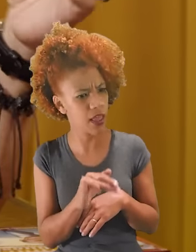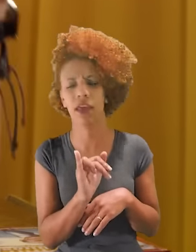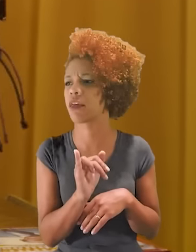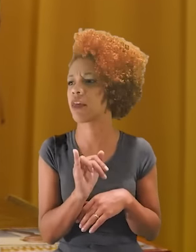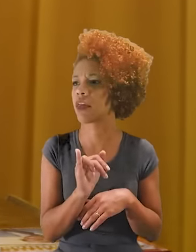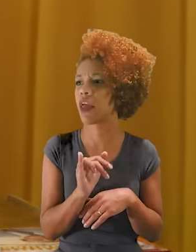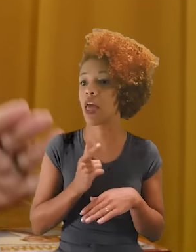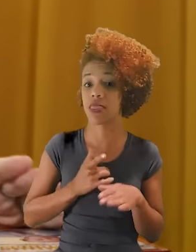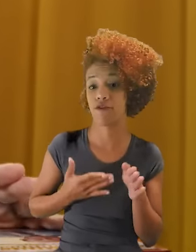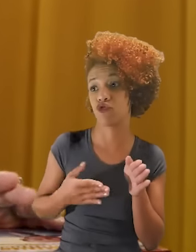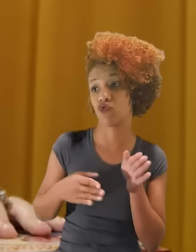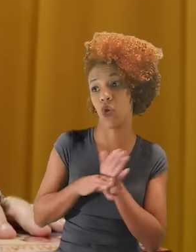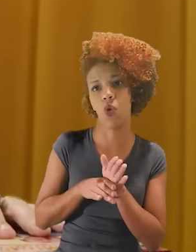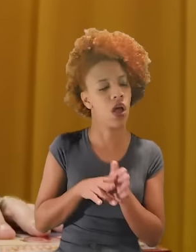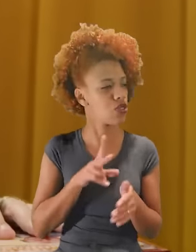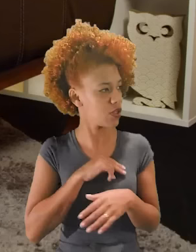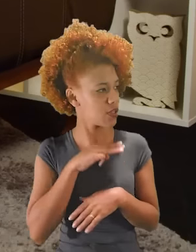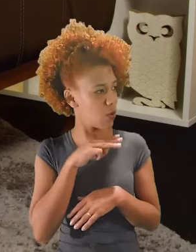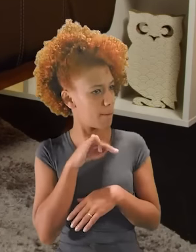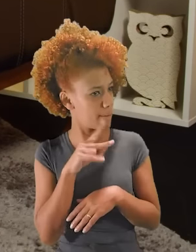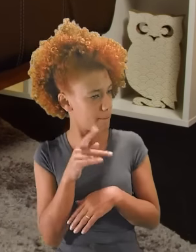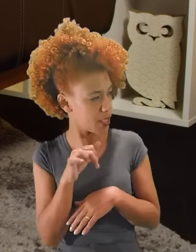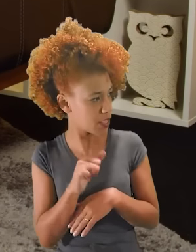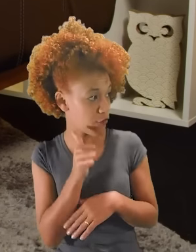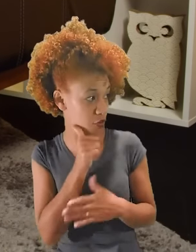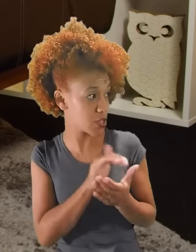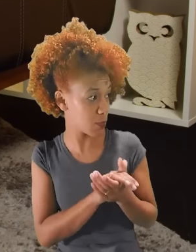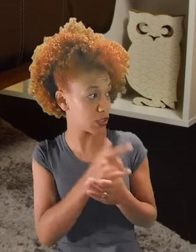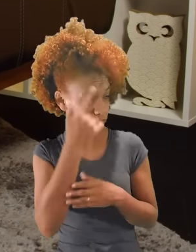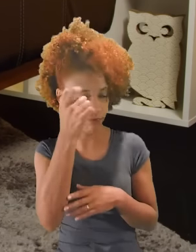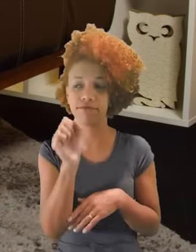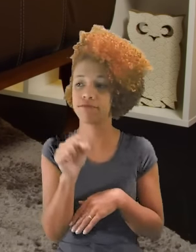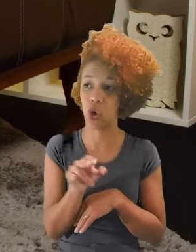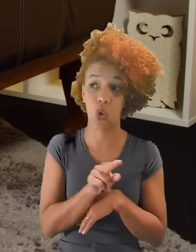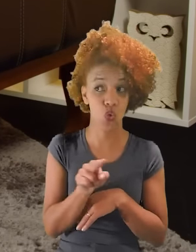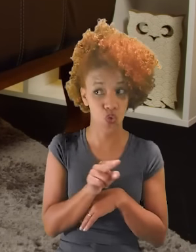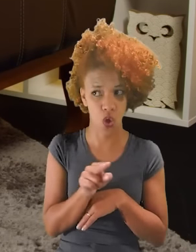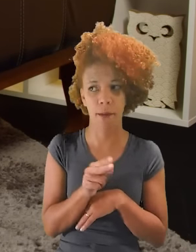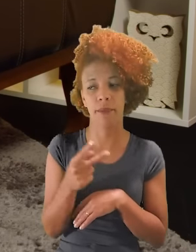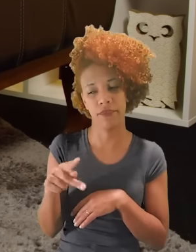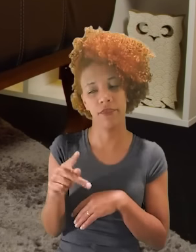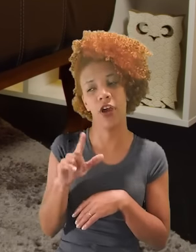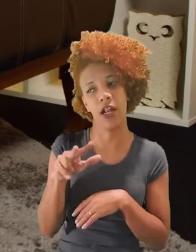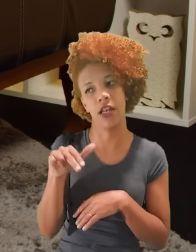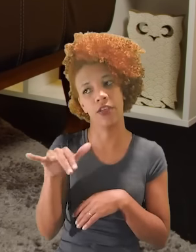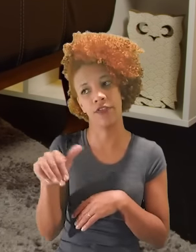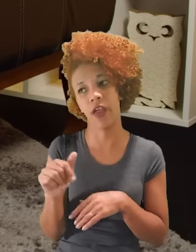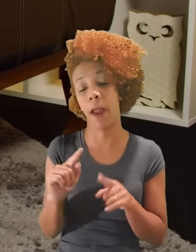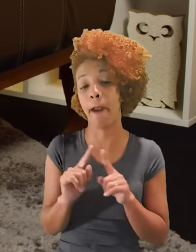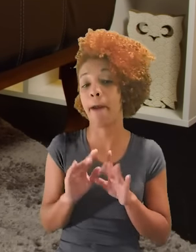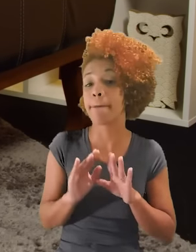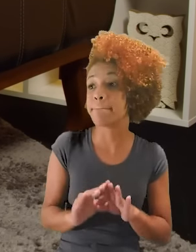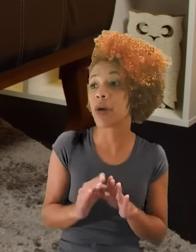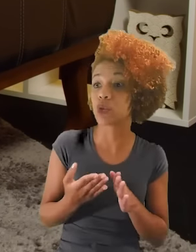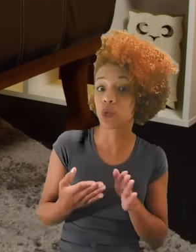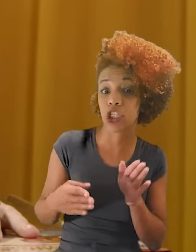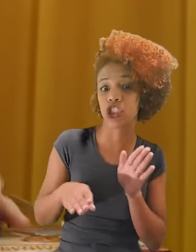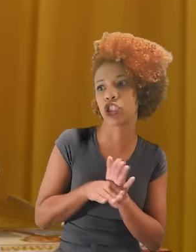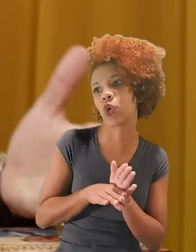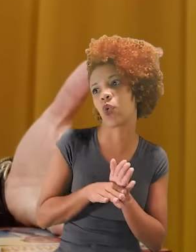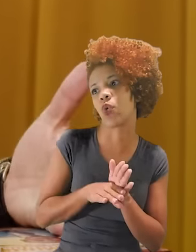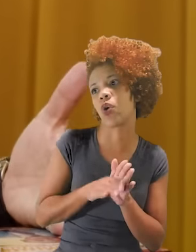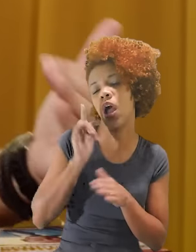rolou... Ele chegou... Então o Mickey é a mulher que deu a ideia. O nome foi ela. O nome quem batizou foi a Lilian, foi a esposa dele. Só que aí quando ele chegou, cara, em